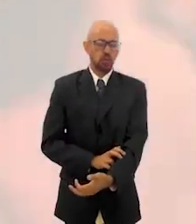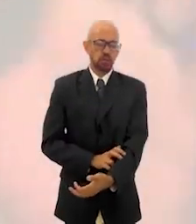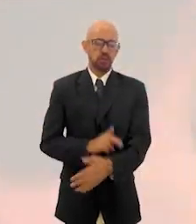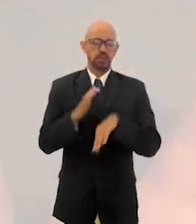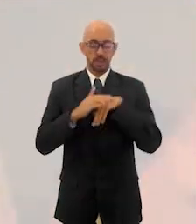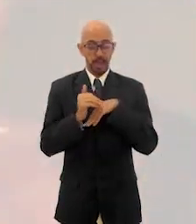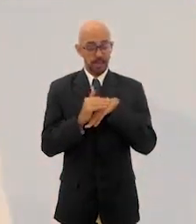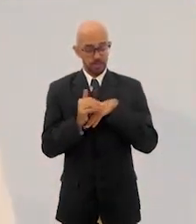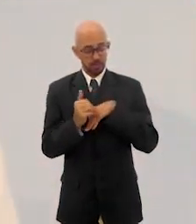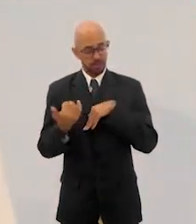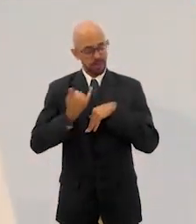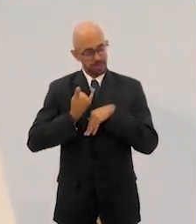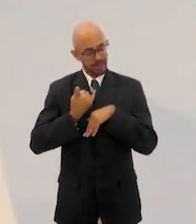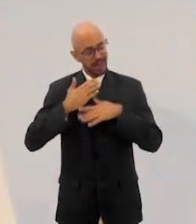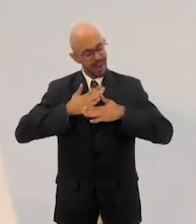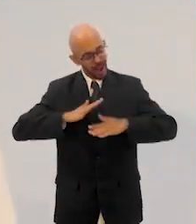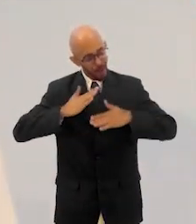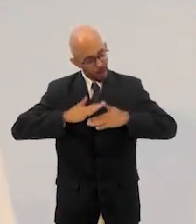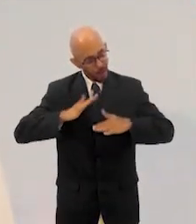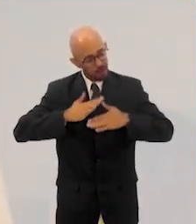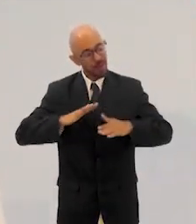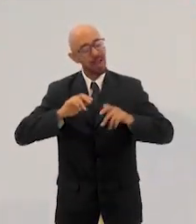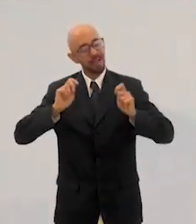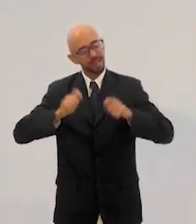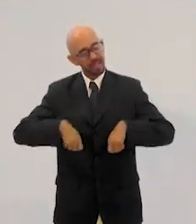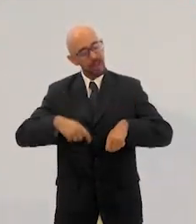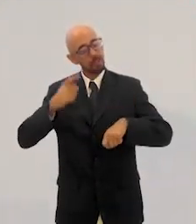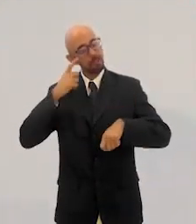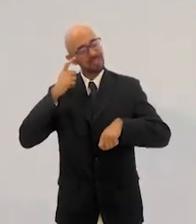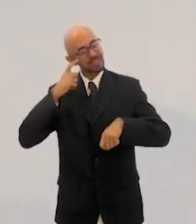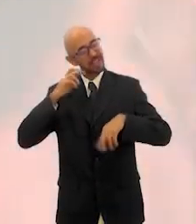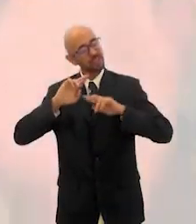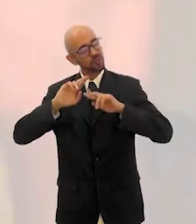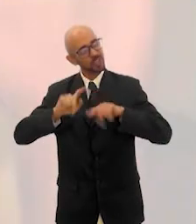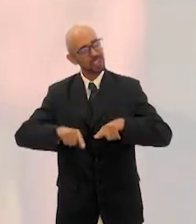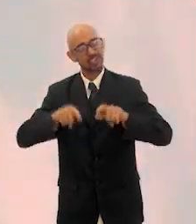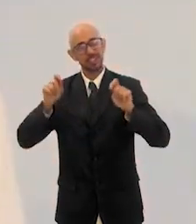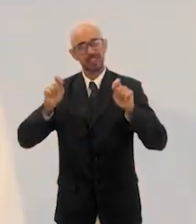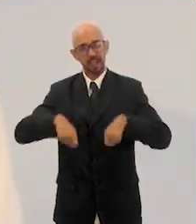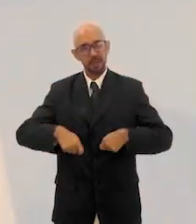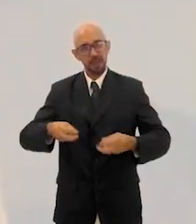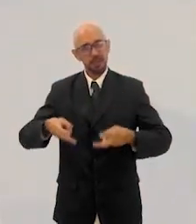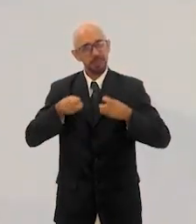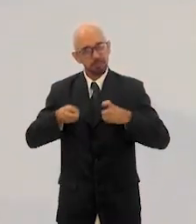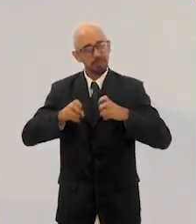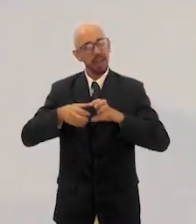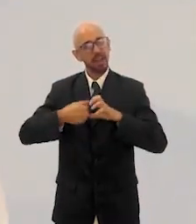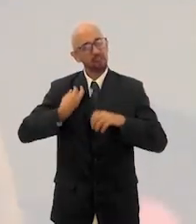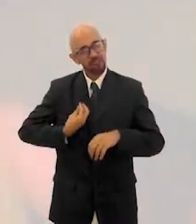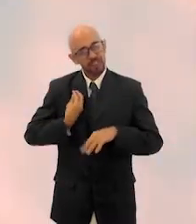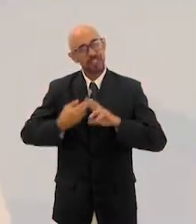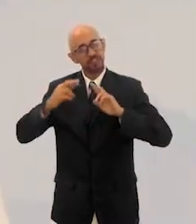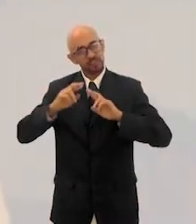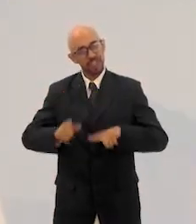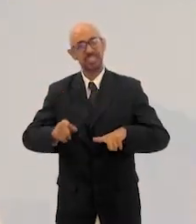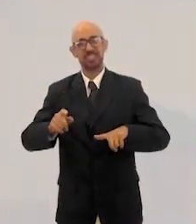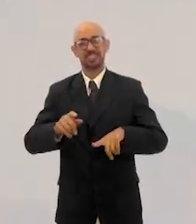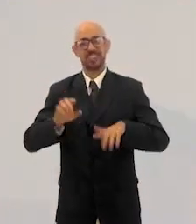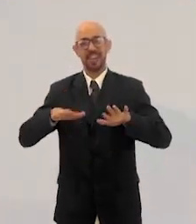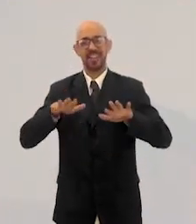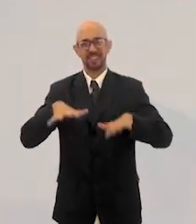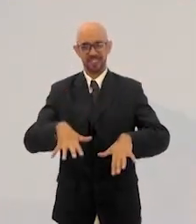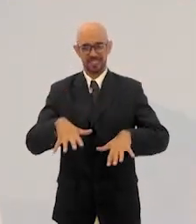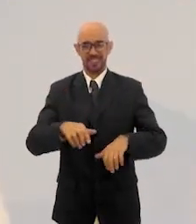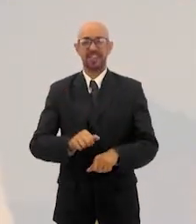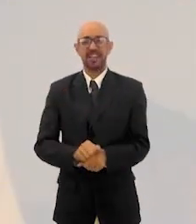carinho fala: calma, tem outro caminho, tem outra forma de pensar, tem outra forma de perceber a vida. Isso, como você falou